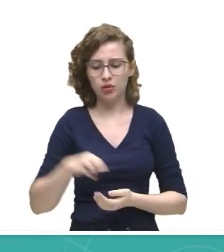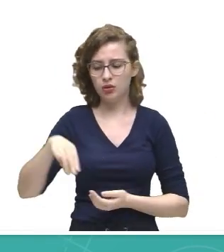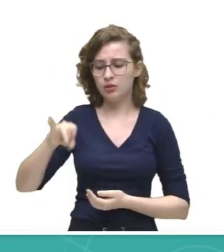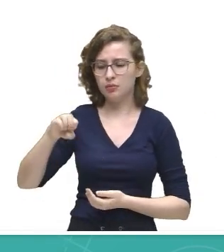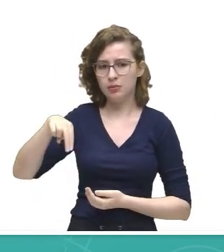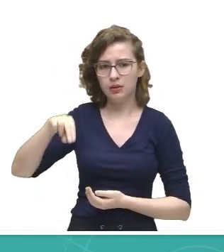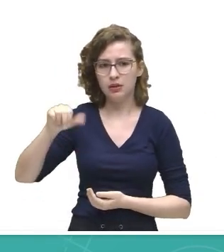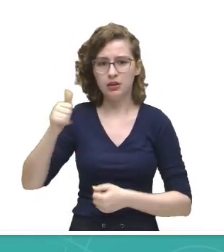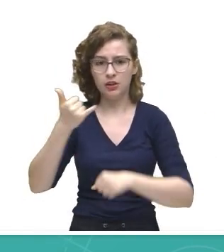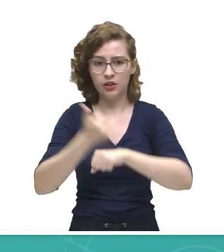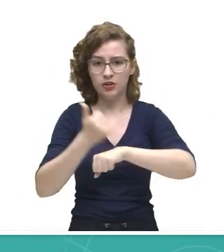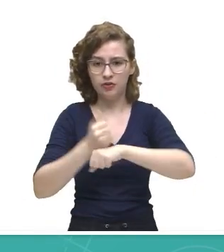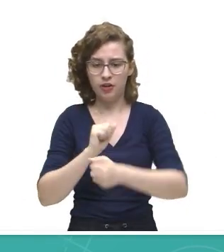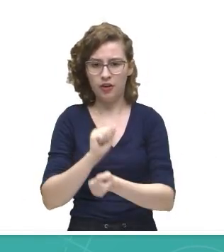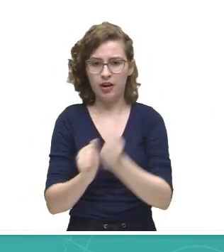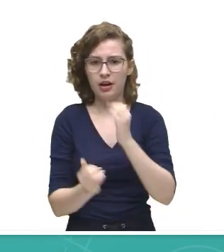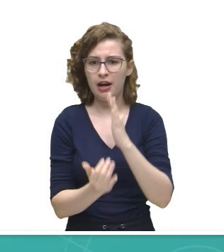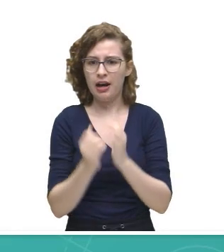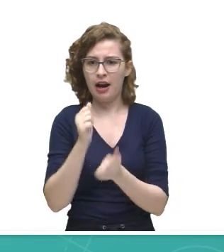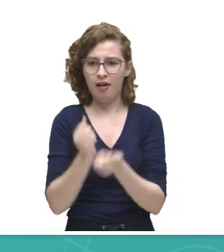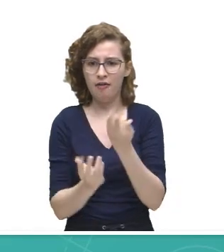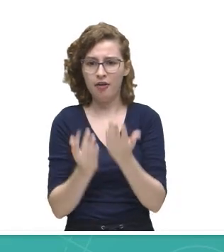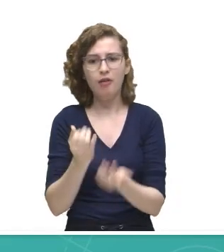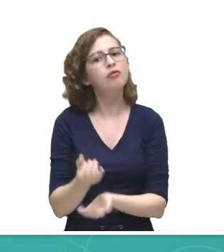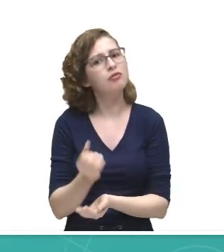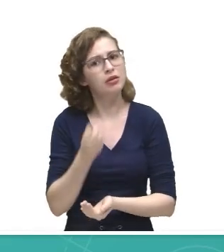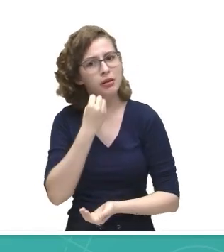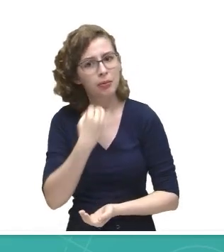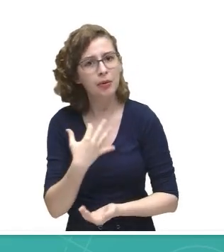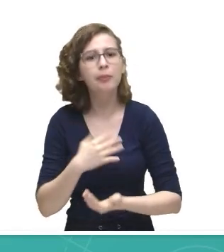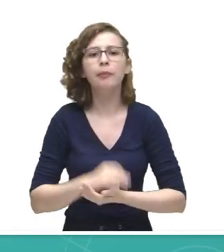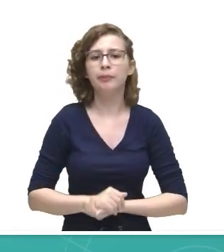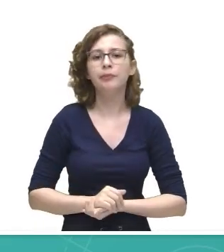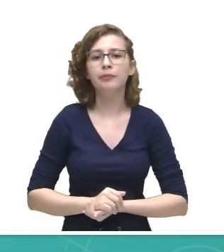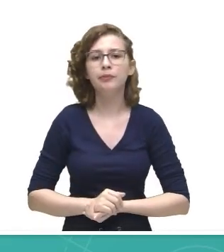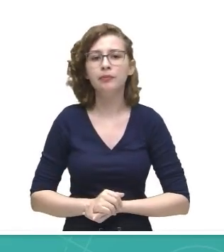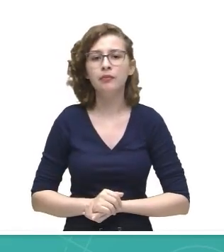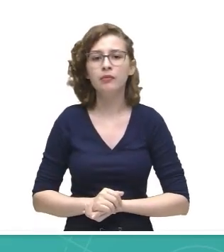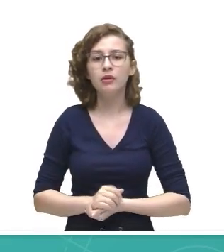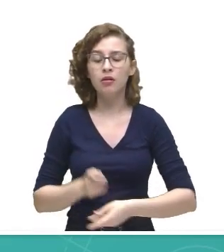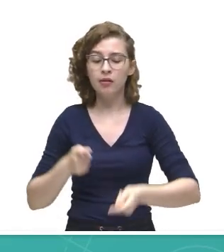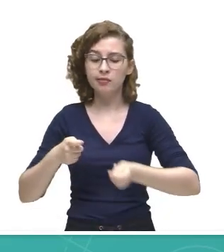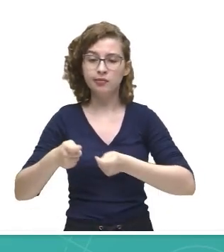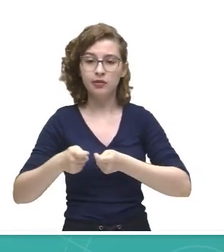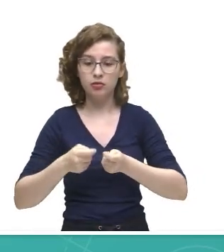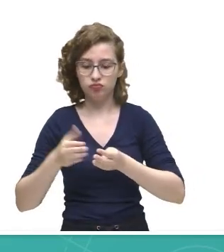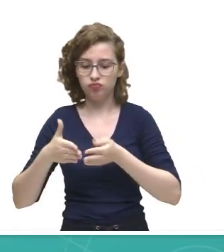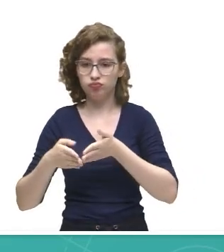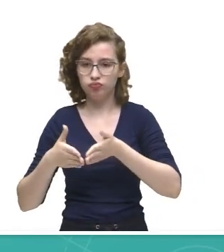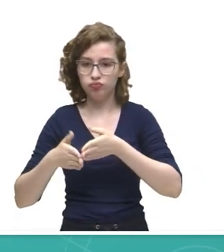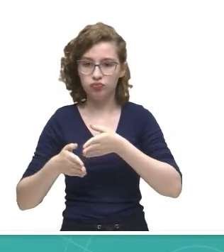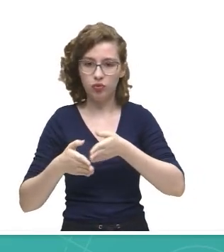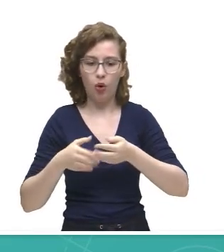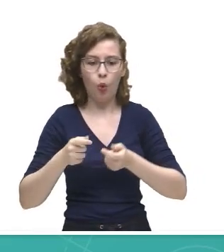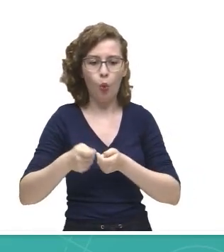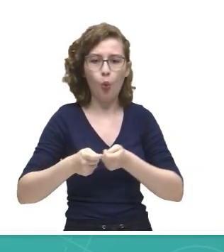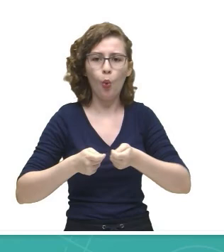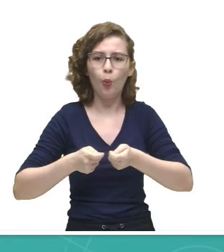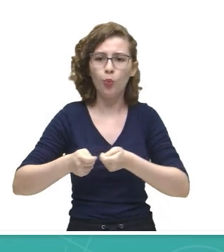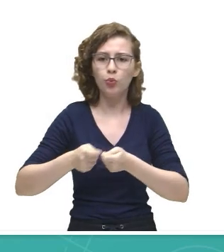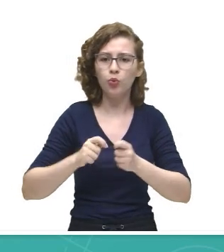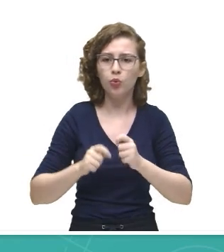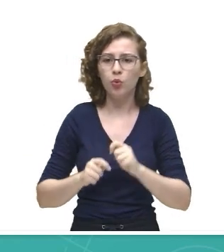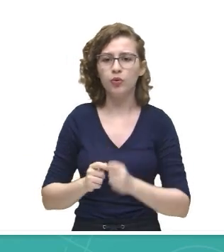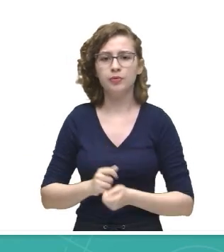muito a Inglaterra. Outro ponto é o domínio do transporte marítimo. A gente vai ver